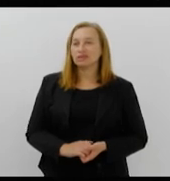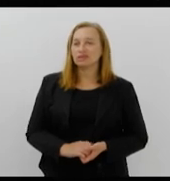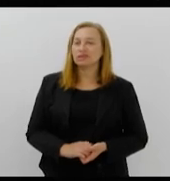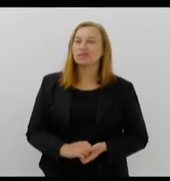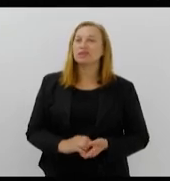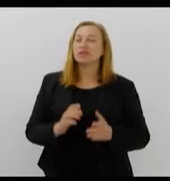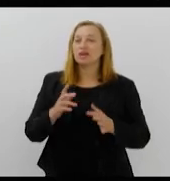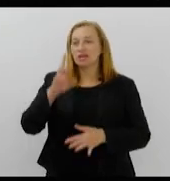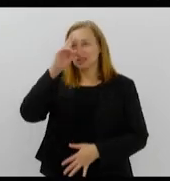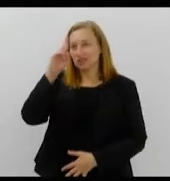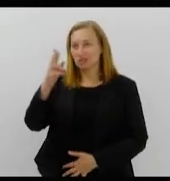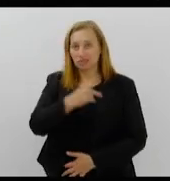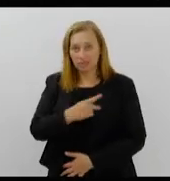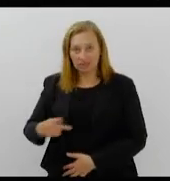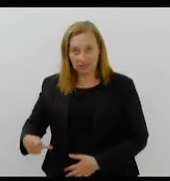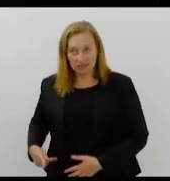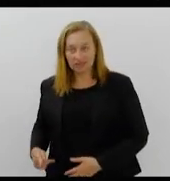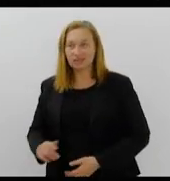Senhora Presidente,